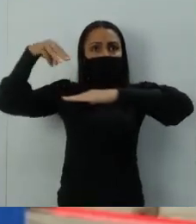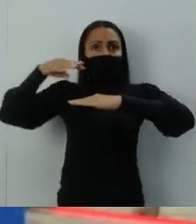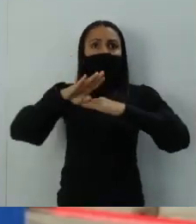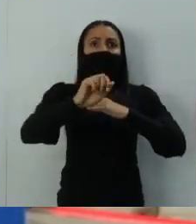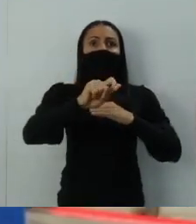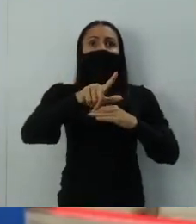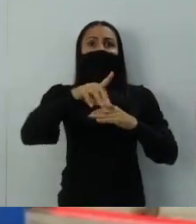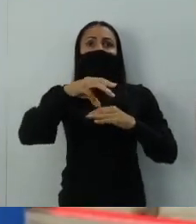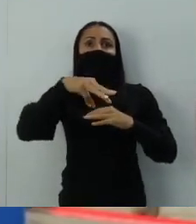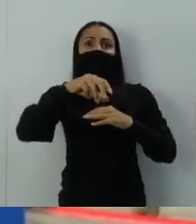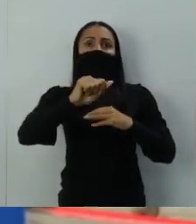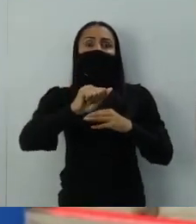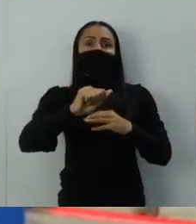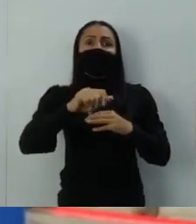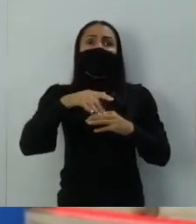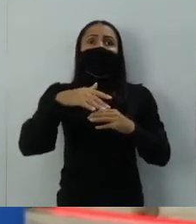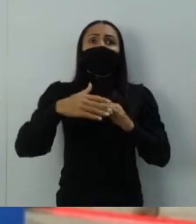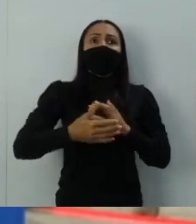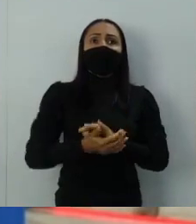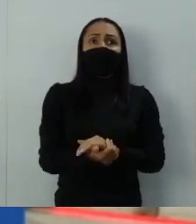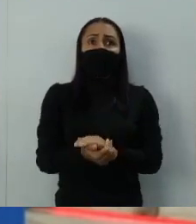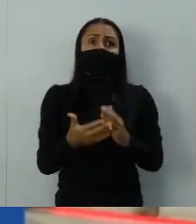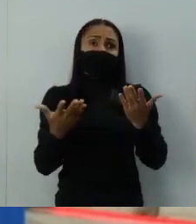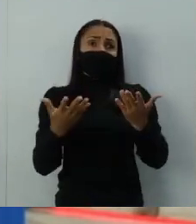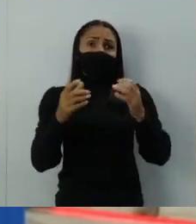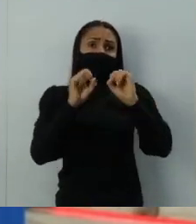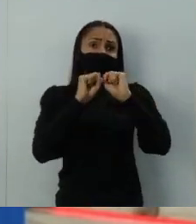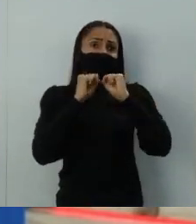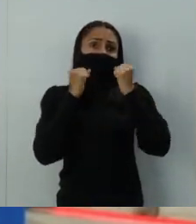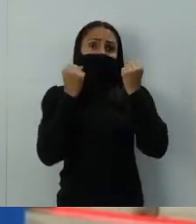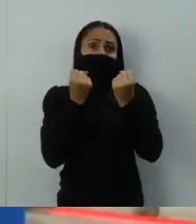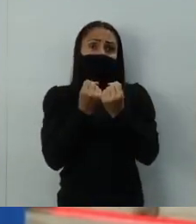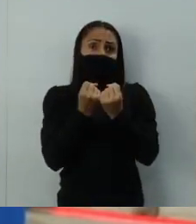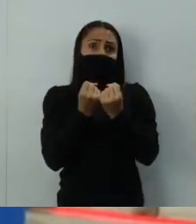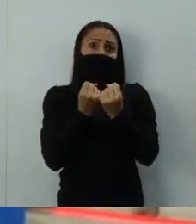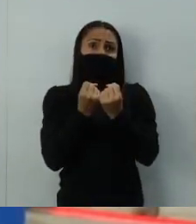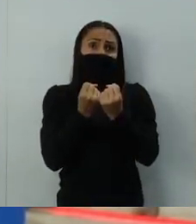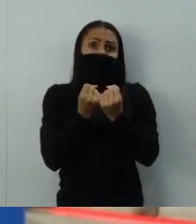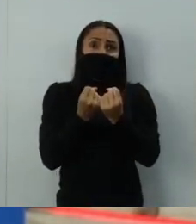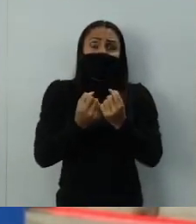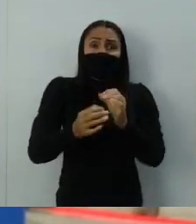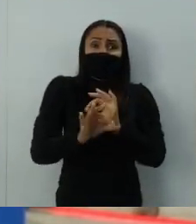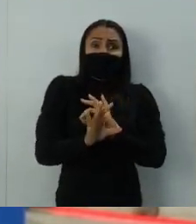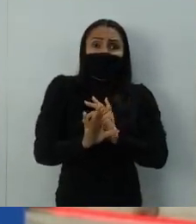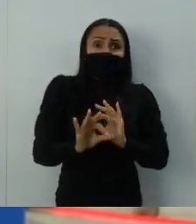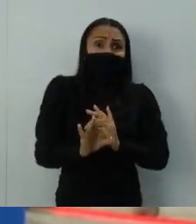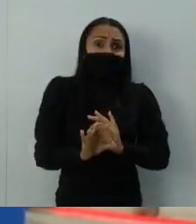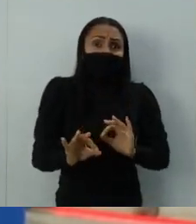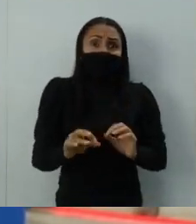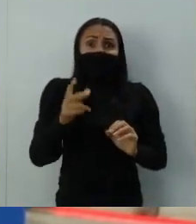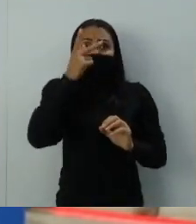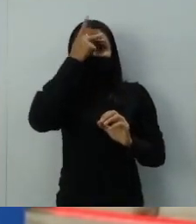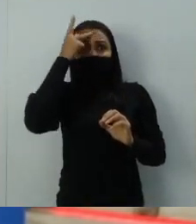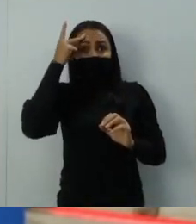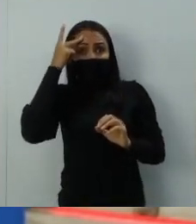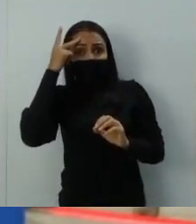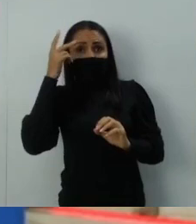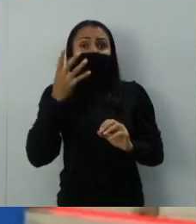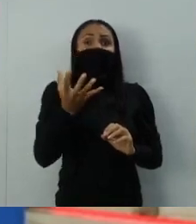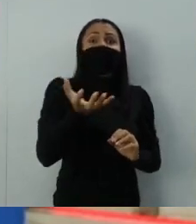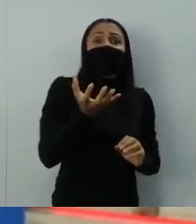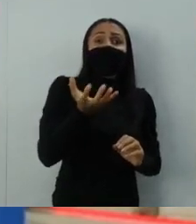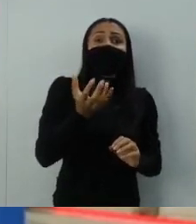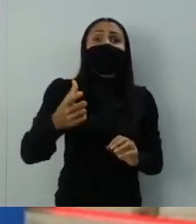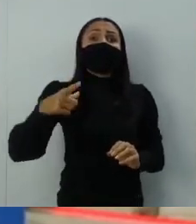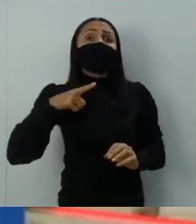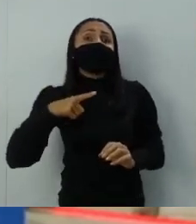diz o seguinte: nós vivemos hoje numa sociedade extremamente capitalista. As pessoas querem ter algo, nós queremos comprar.